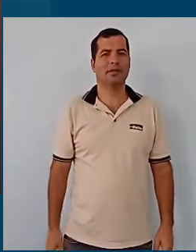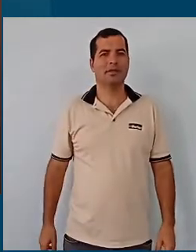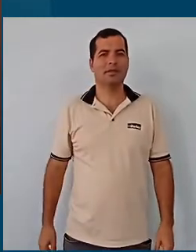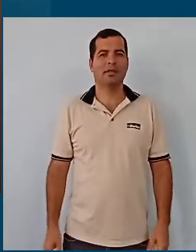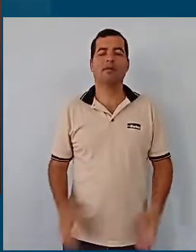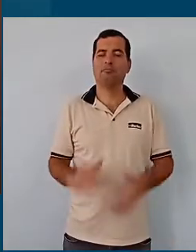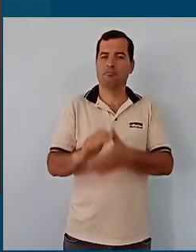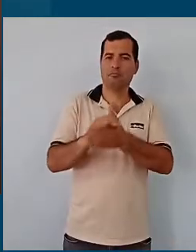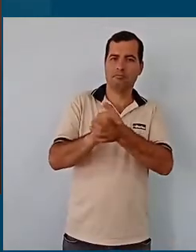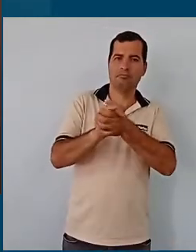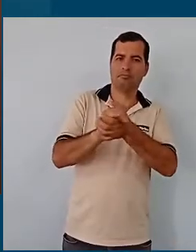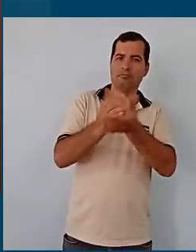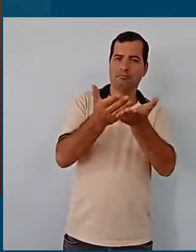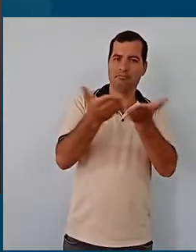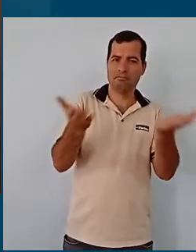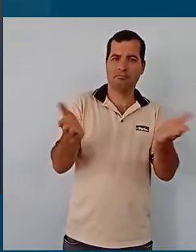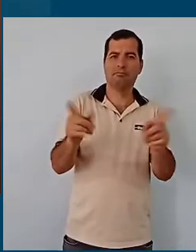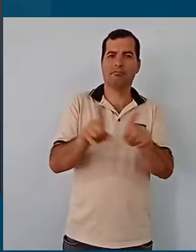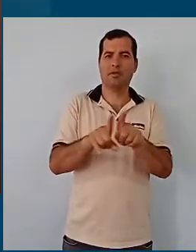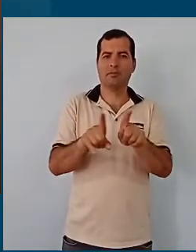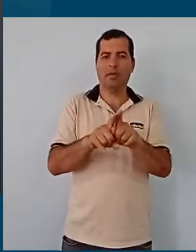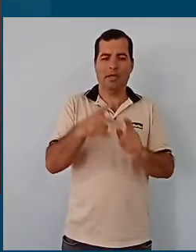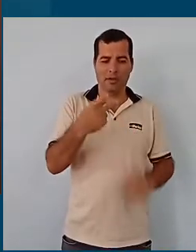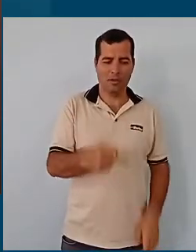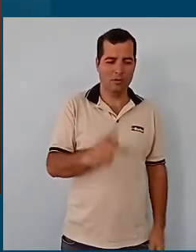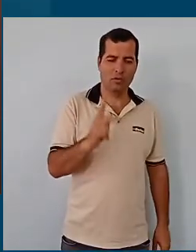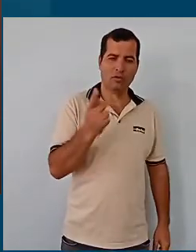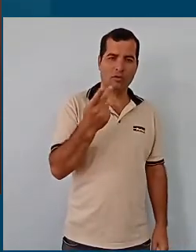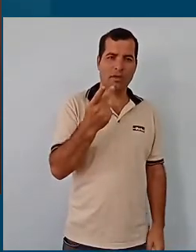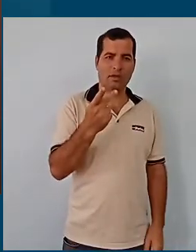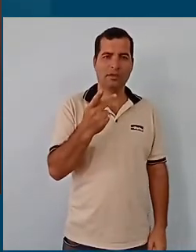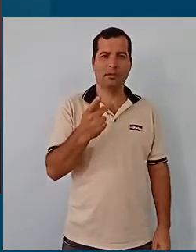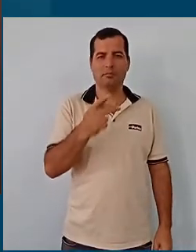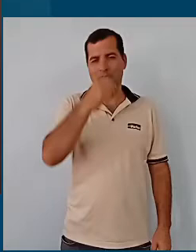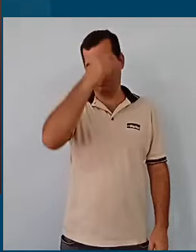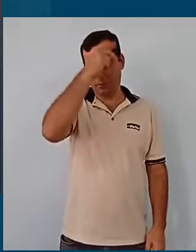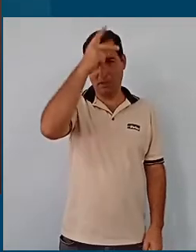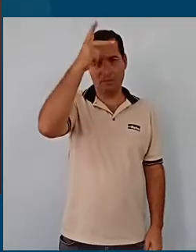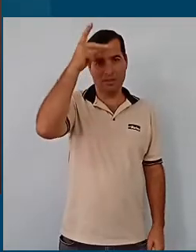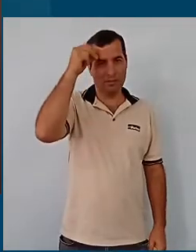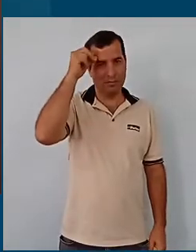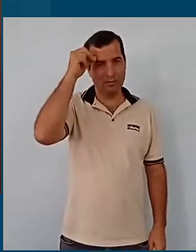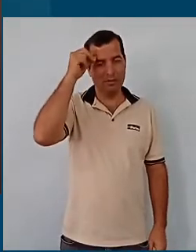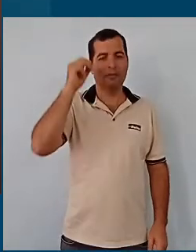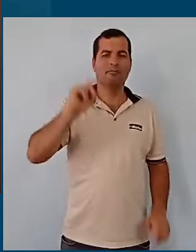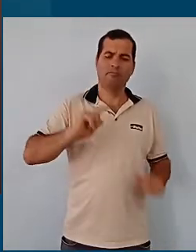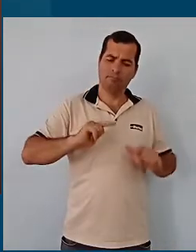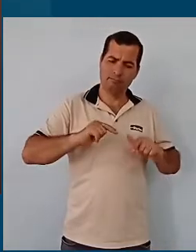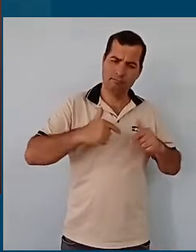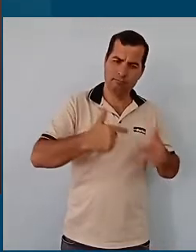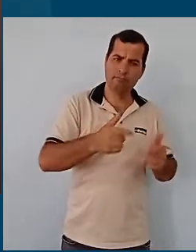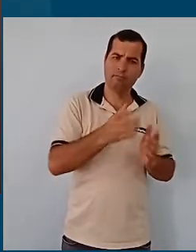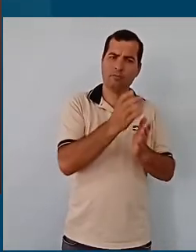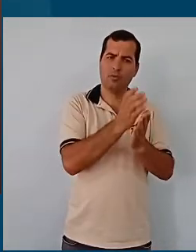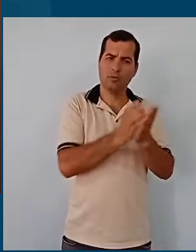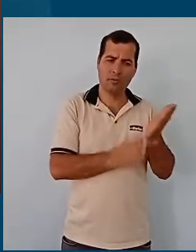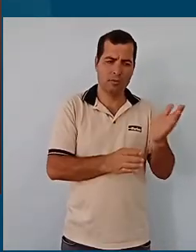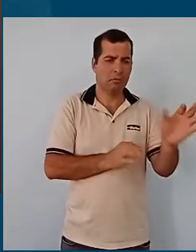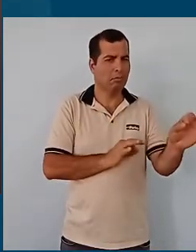Quero parabenizar novamente o município de Hortolândia por essa iniciativa de atualização da